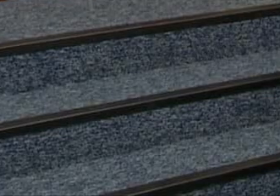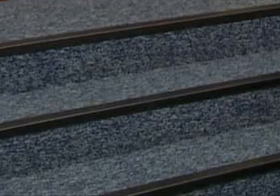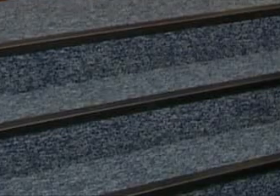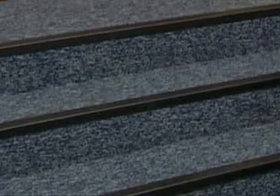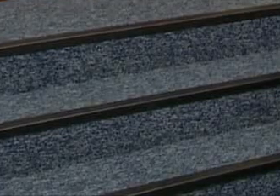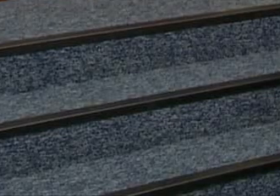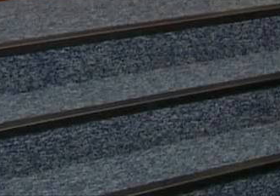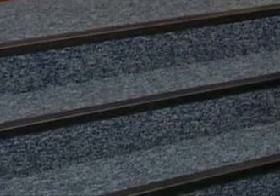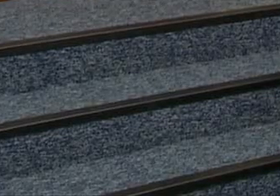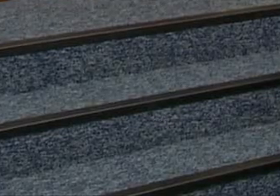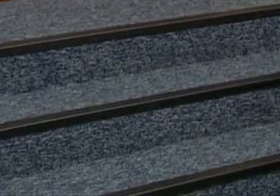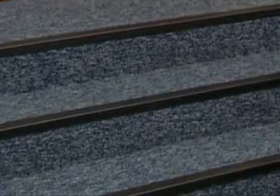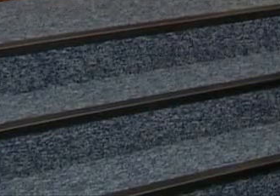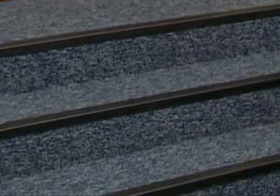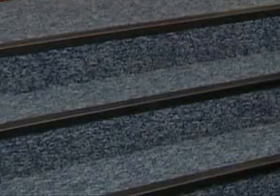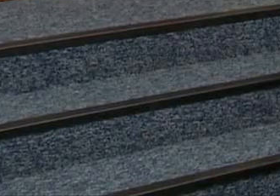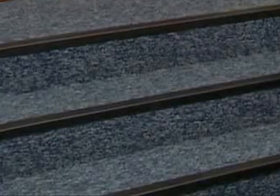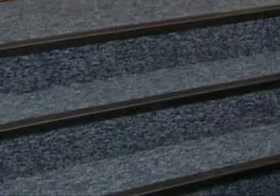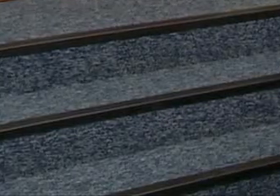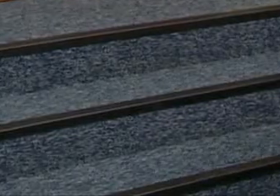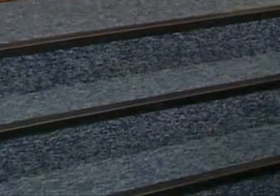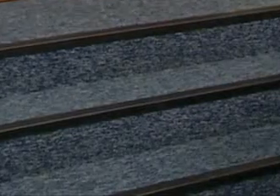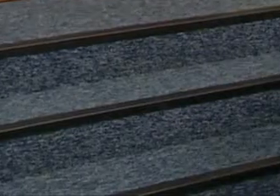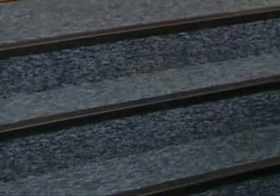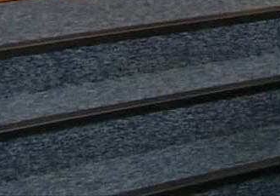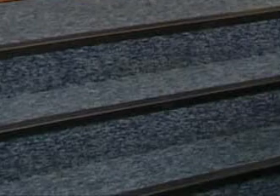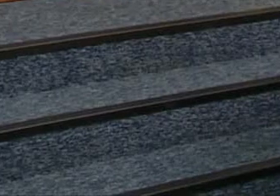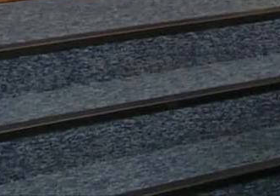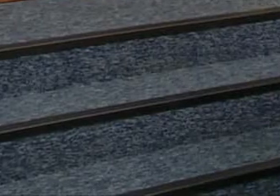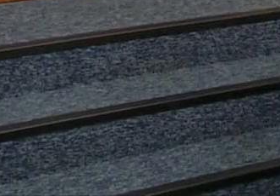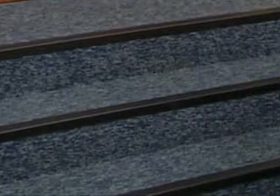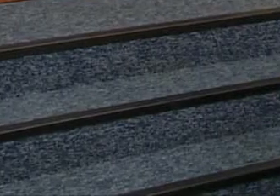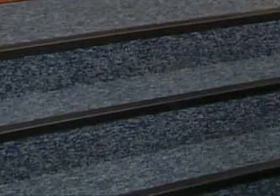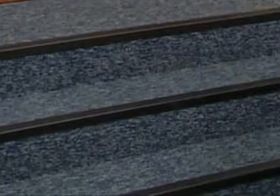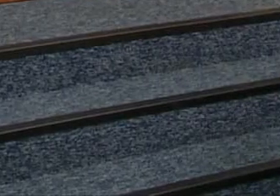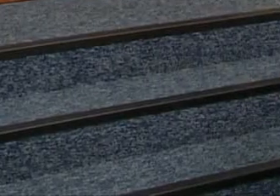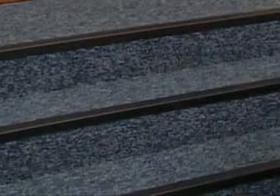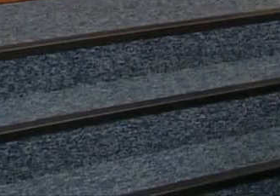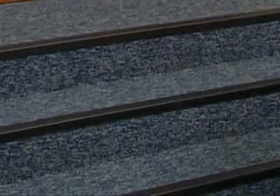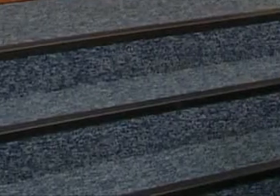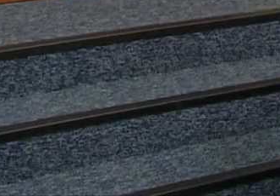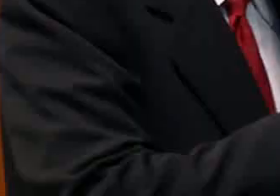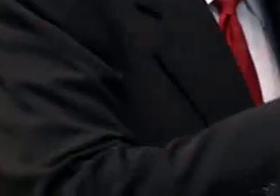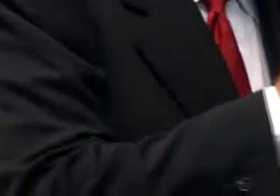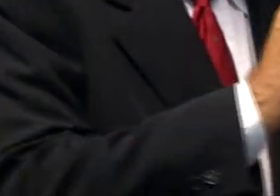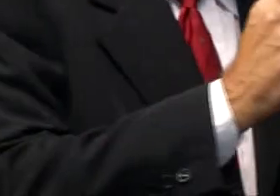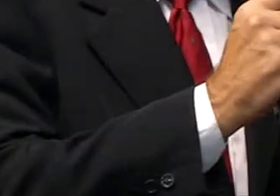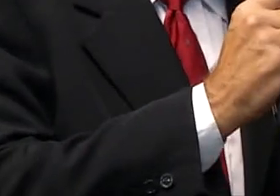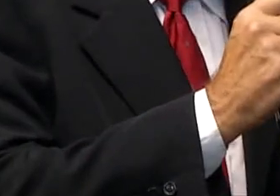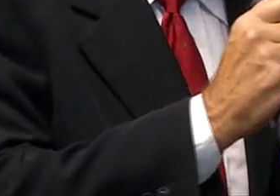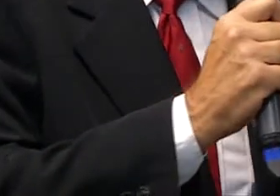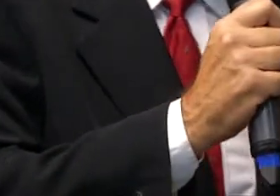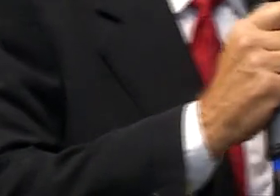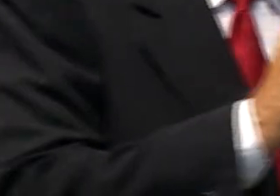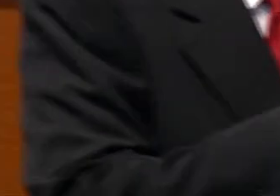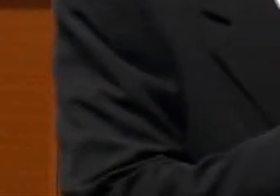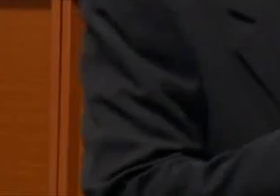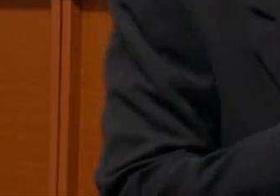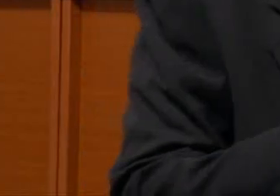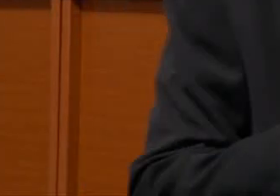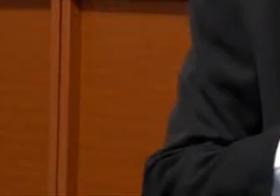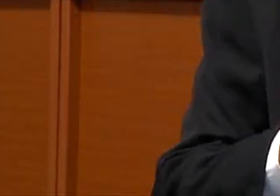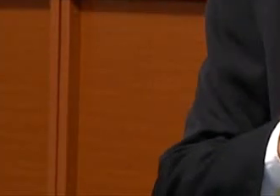Você quer fazer a gente chorar, né? Não. Justiça. Doutor Hélio Brasileiro, senhor presidente da sessão, muito obrigado.